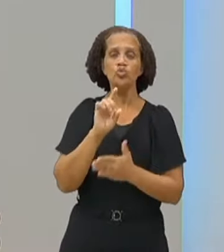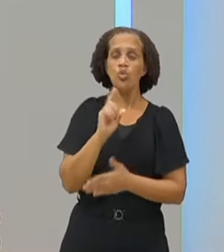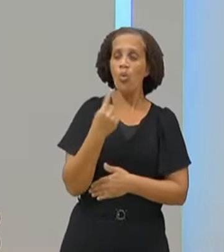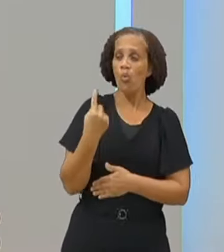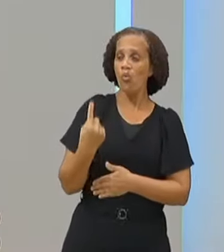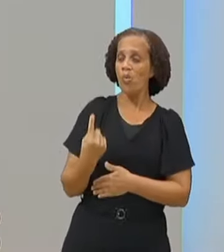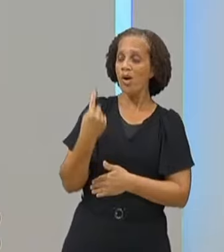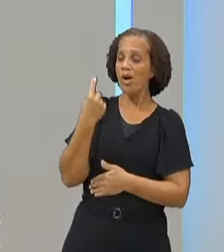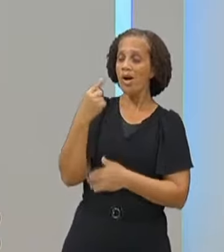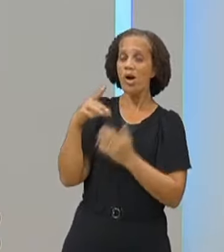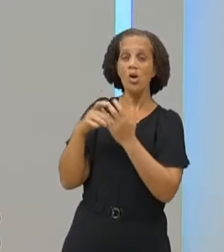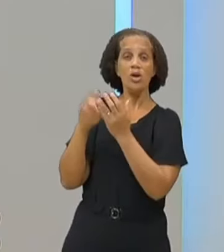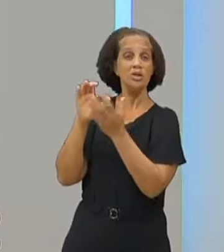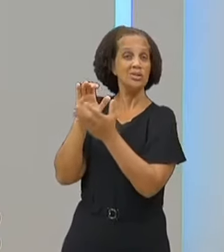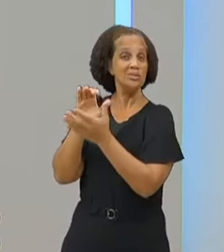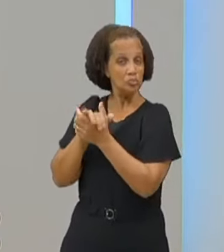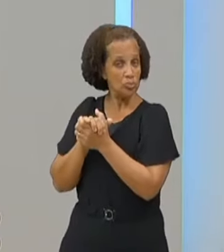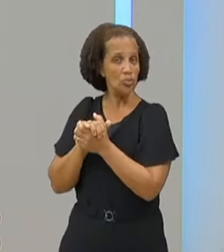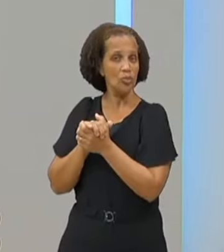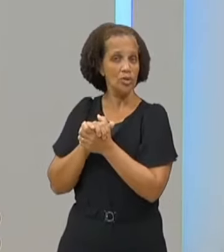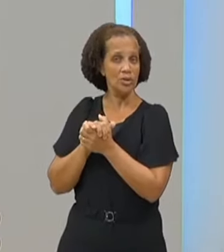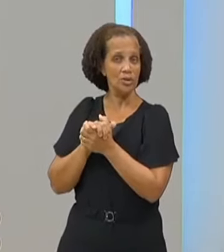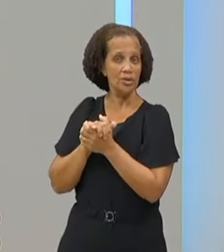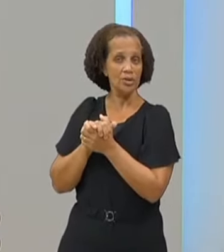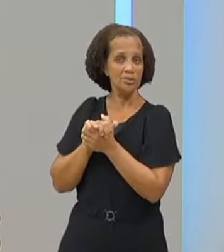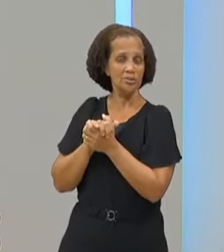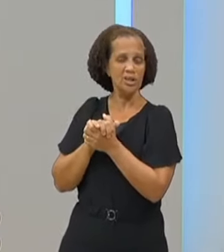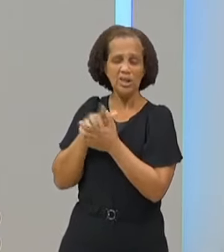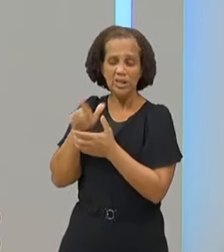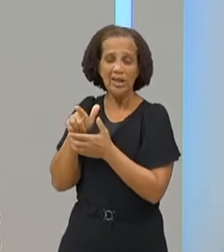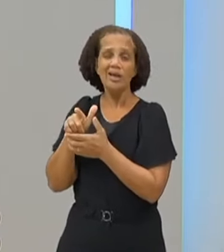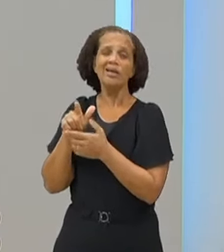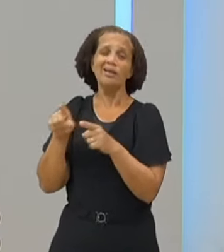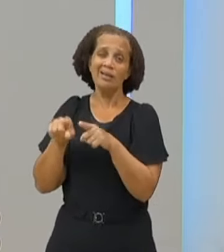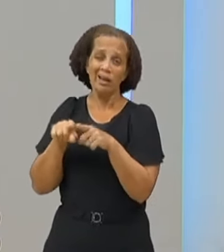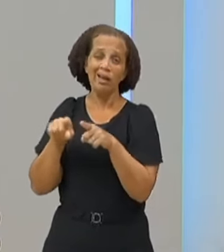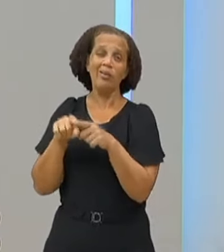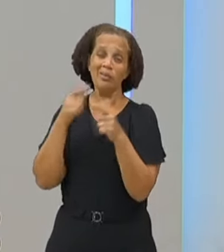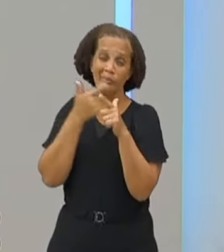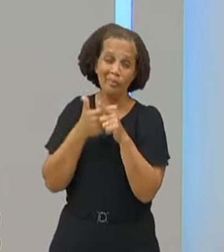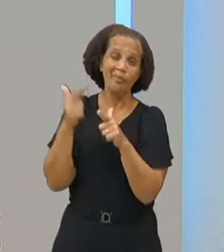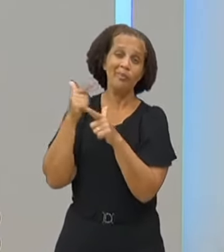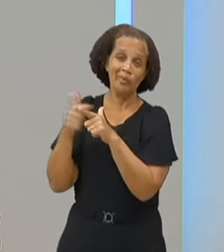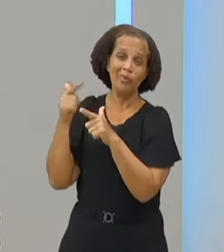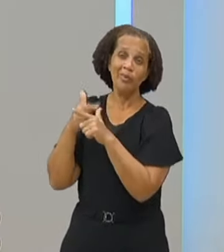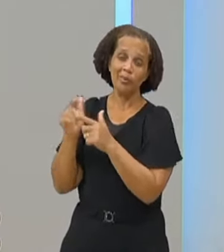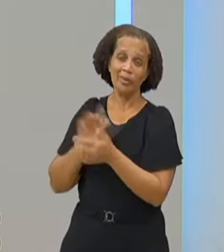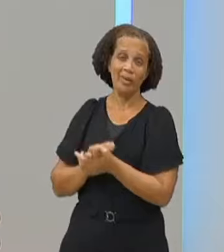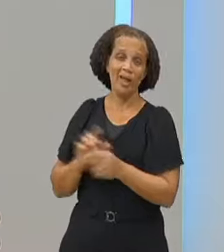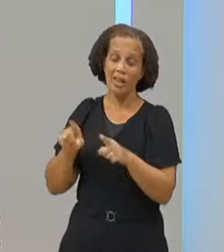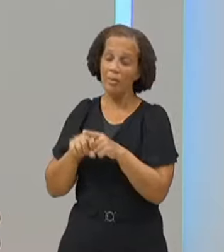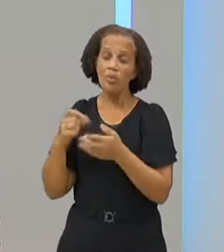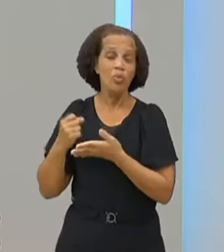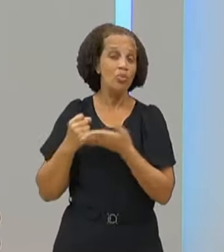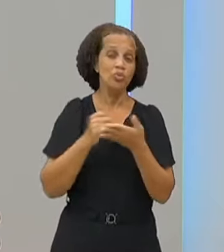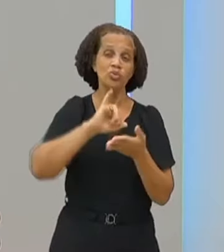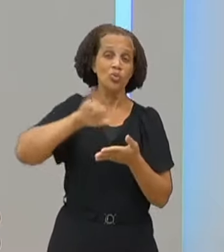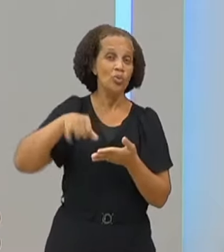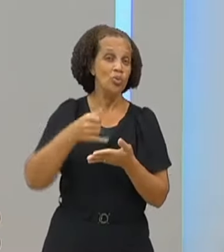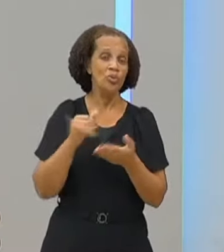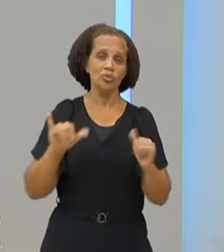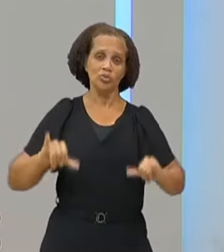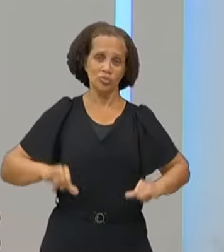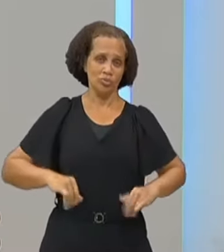esposa que não ficou bem equilibrada, em alguns momentos não o ajudou. Eu não